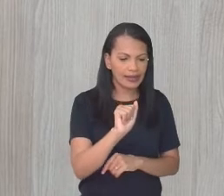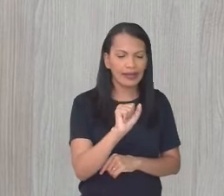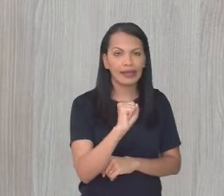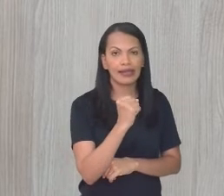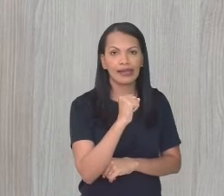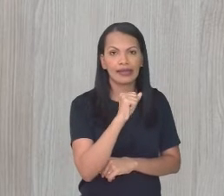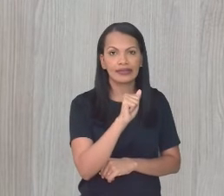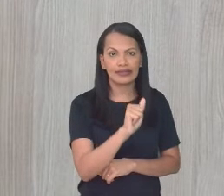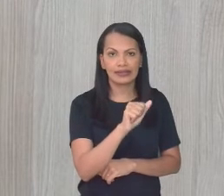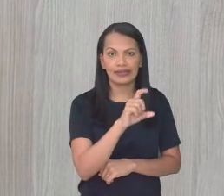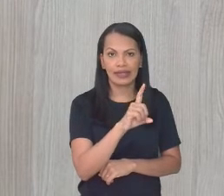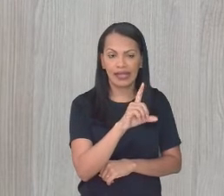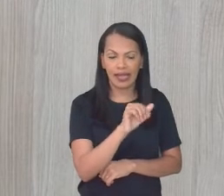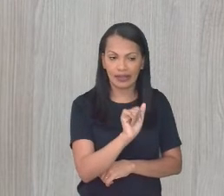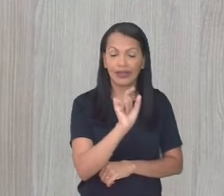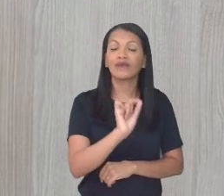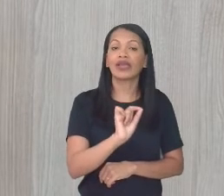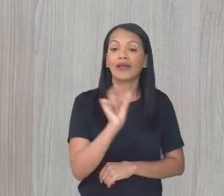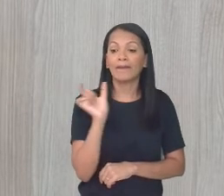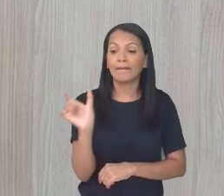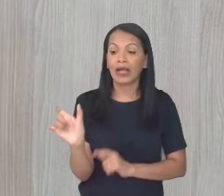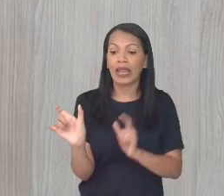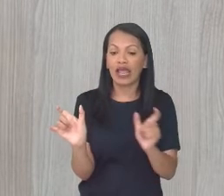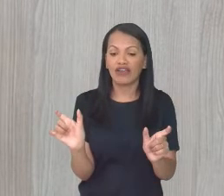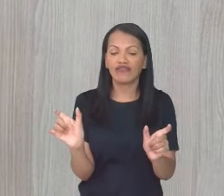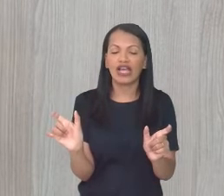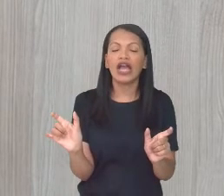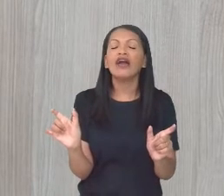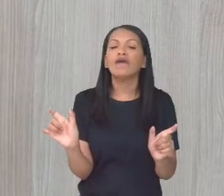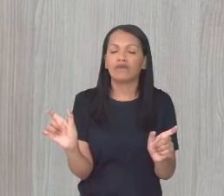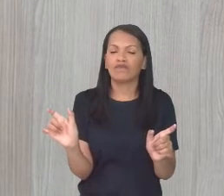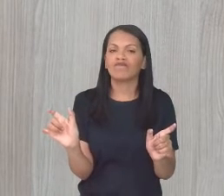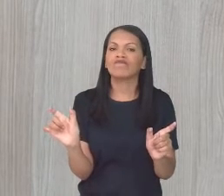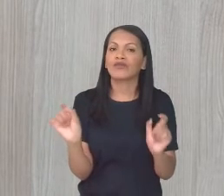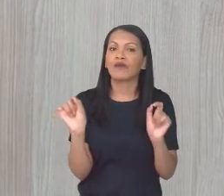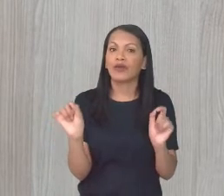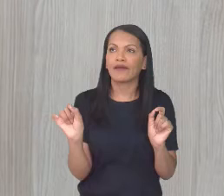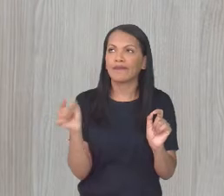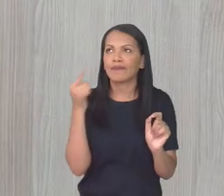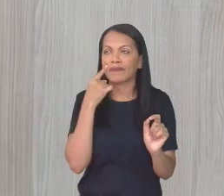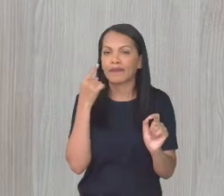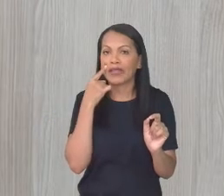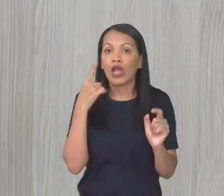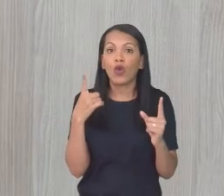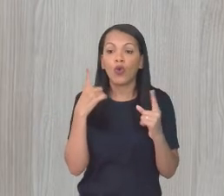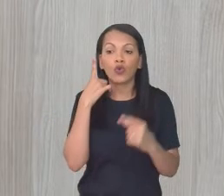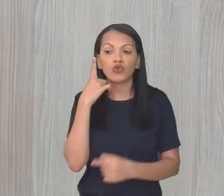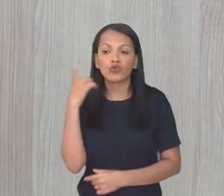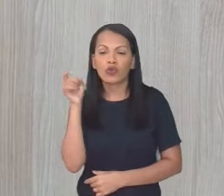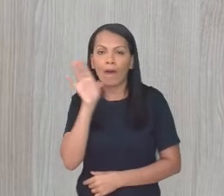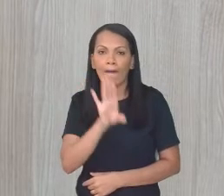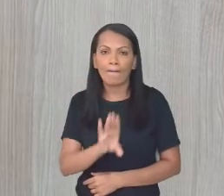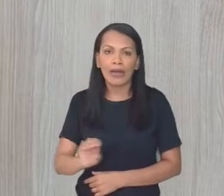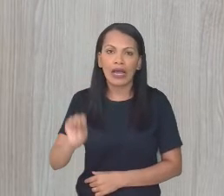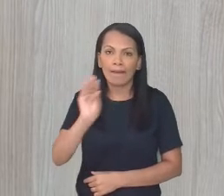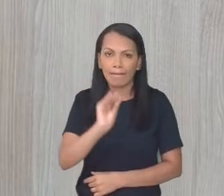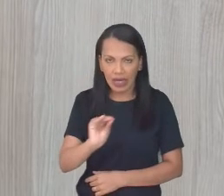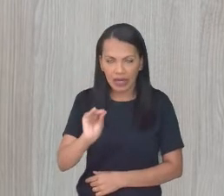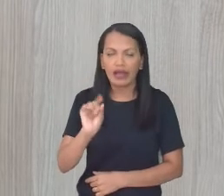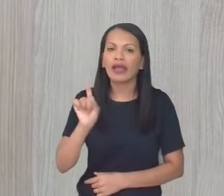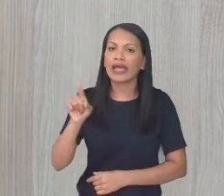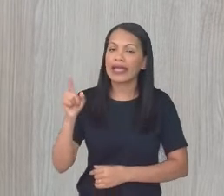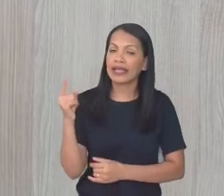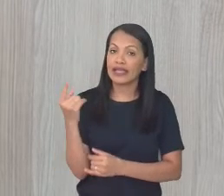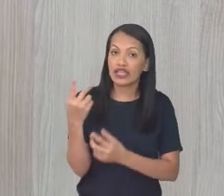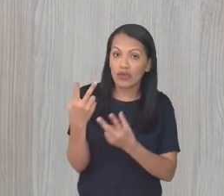não fazer sentido dentro daquele contexto. Então, a atenção com as palavras homófonas tem que estar na grafia, porque é